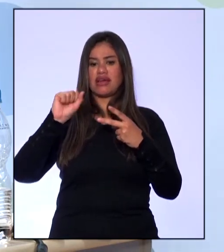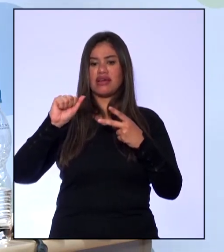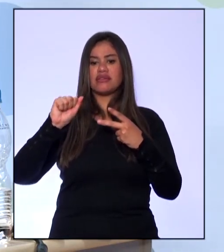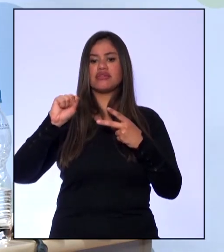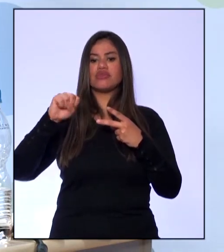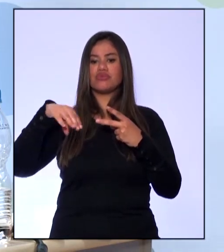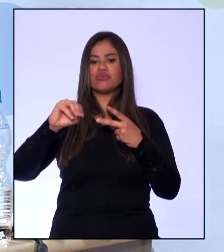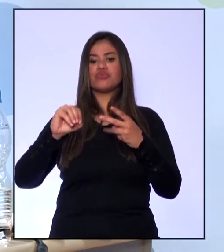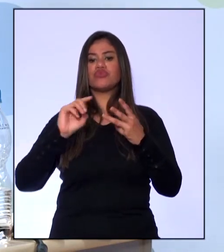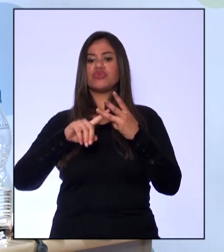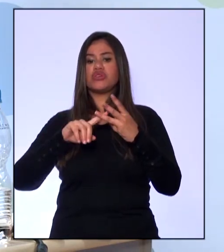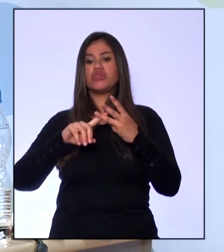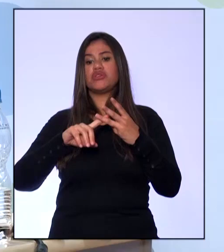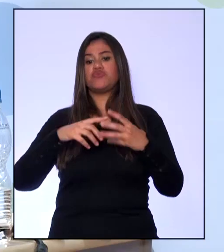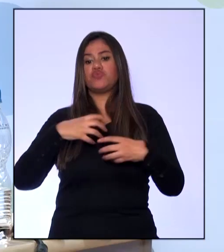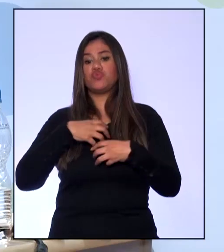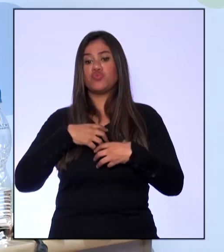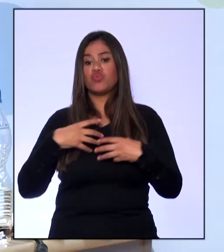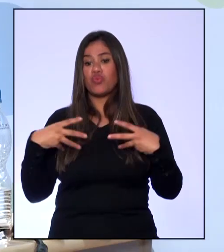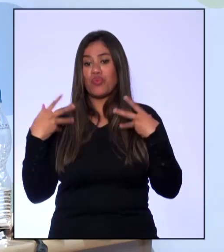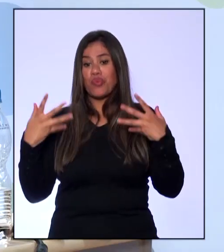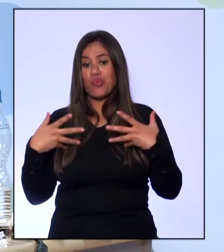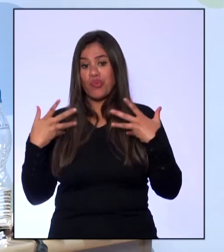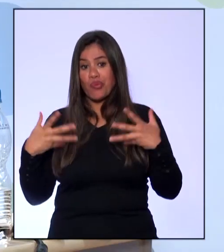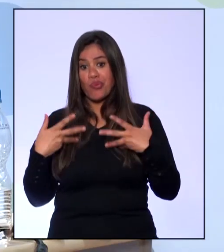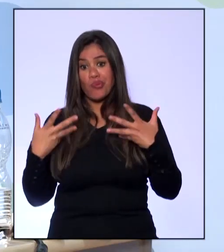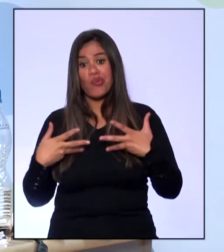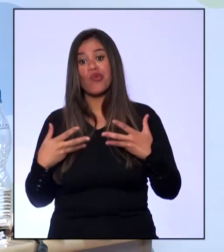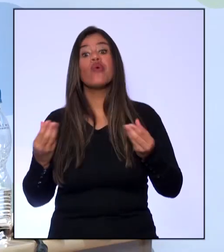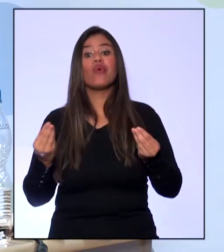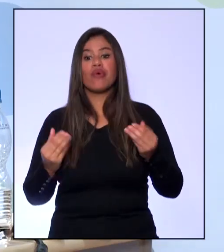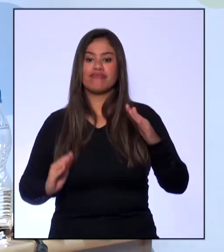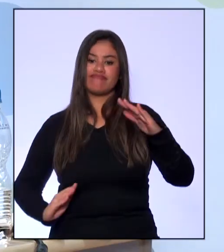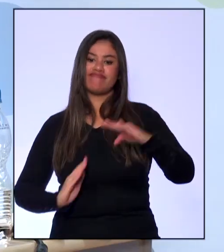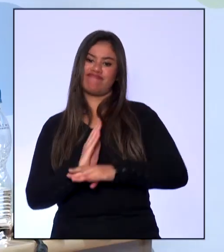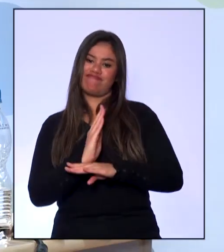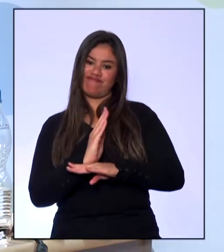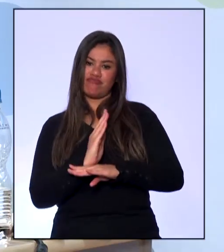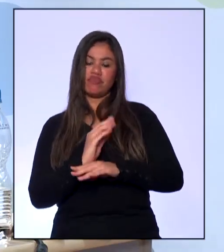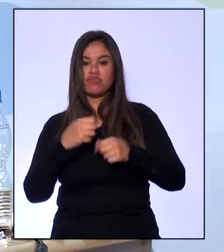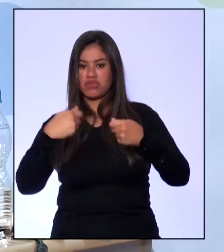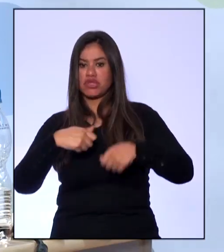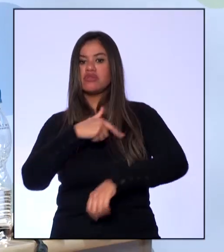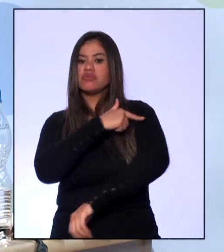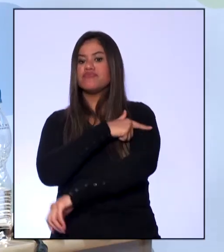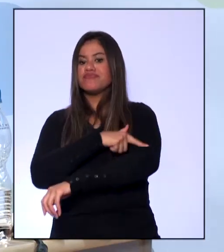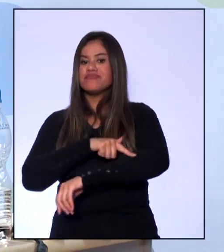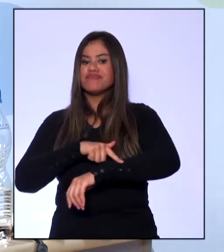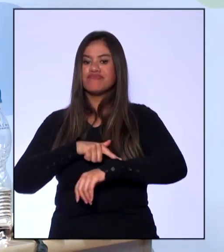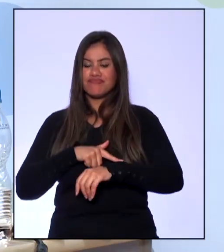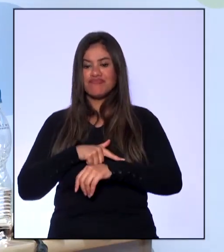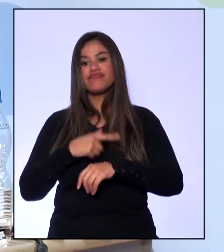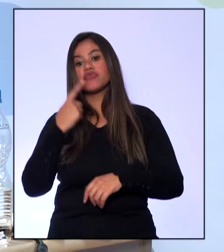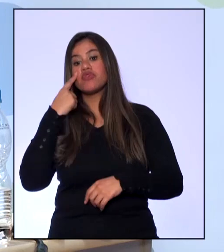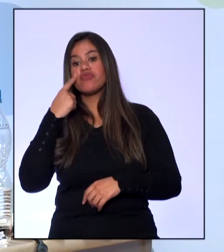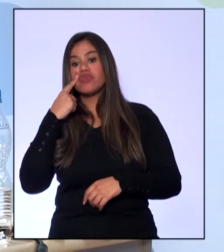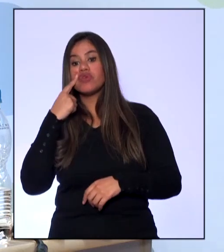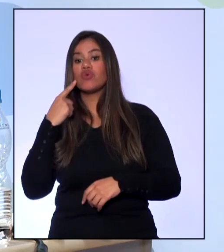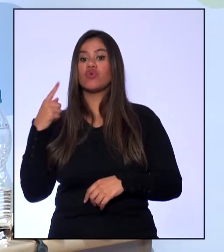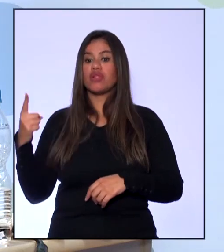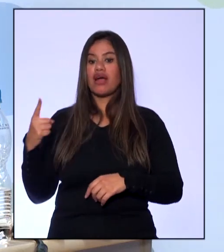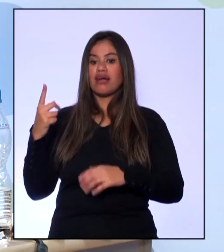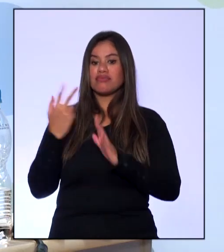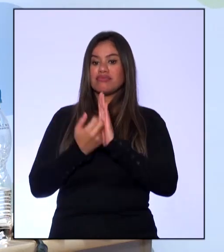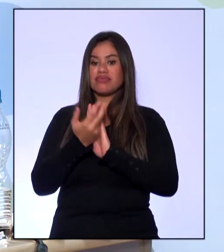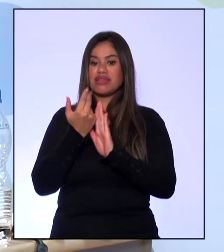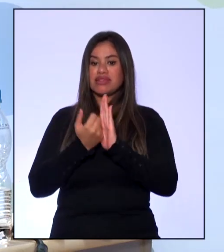cuidado. Vocês viram aí que o outro que estava lá teclando a resposta, ele estava verbalizando ali, olha, a minha